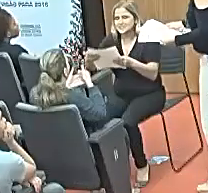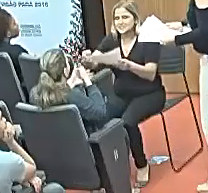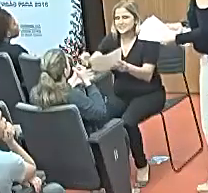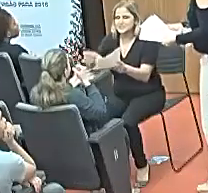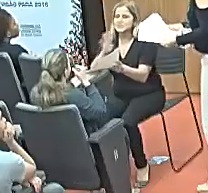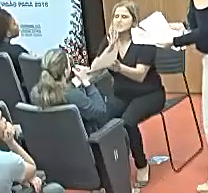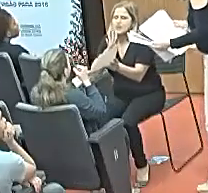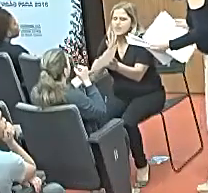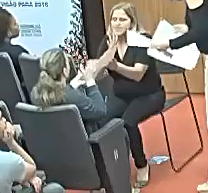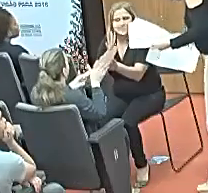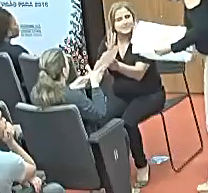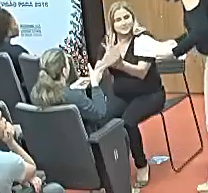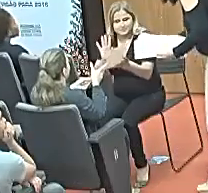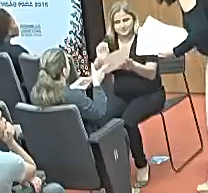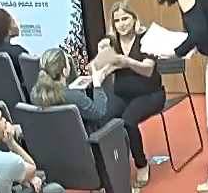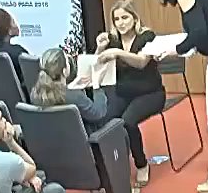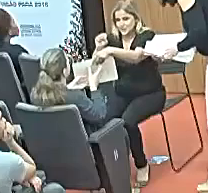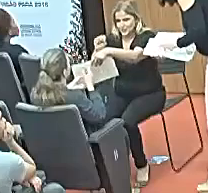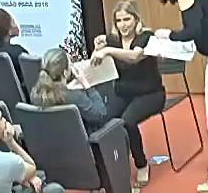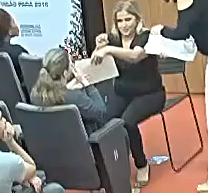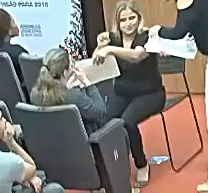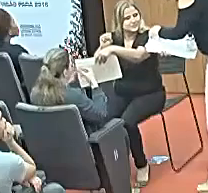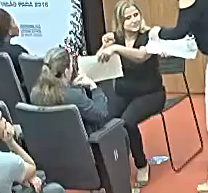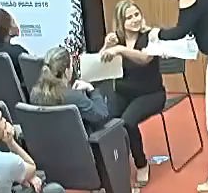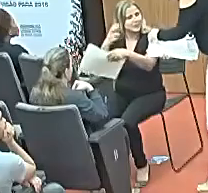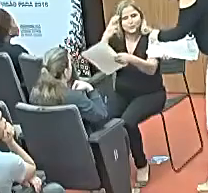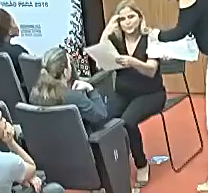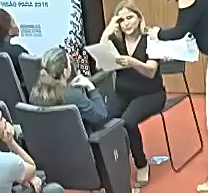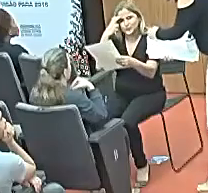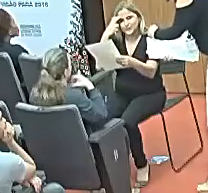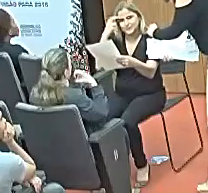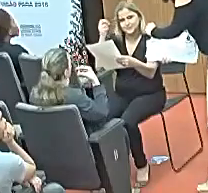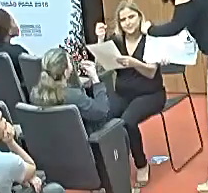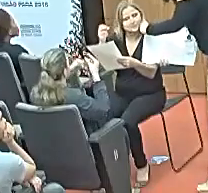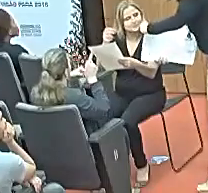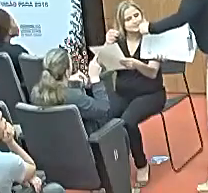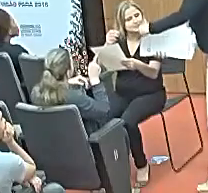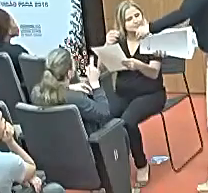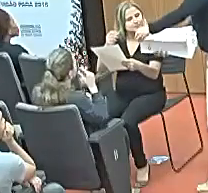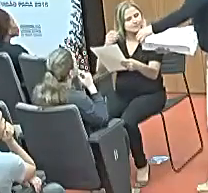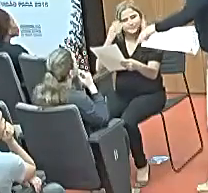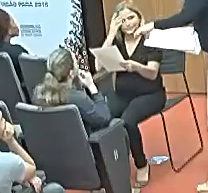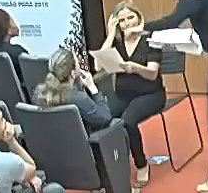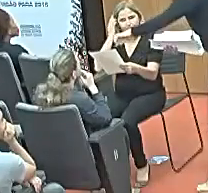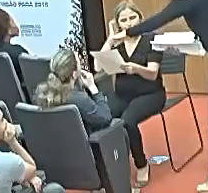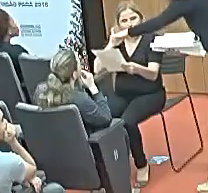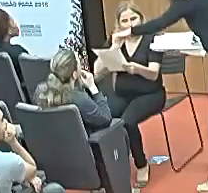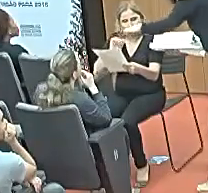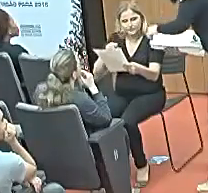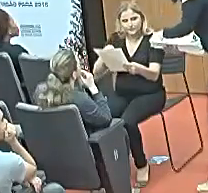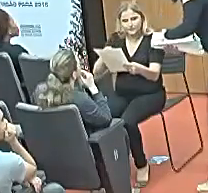exercício 2019 encerrando o processo de discussão participativa do plano nesta casa